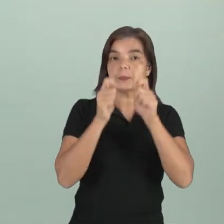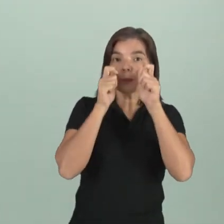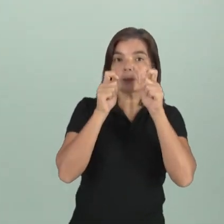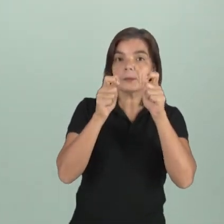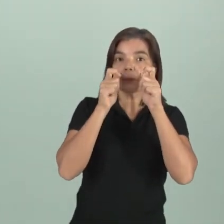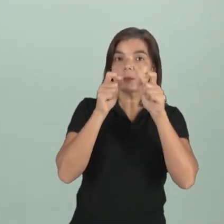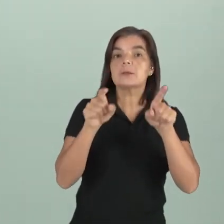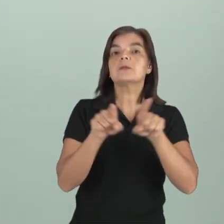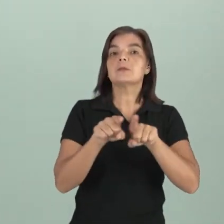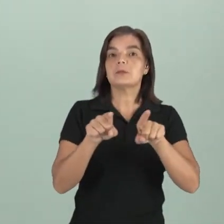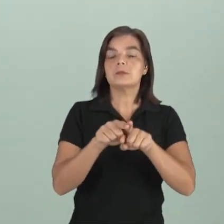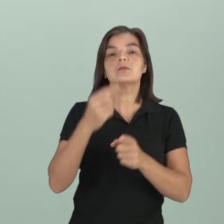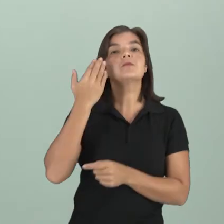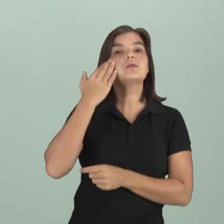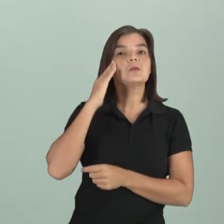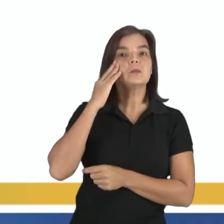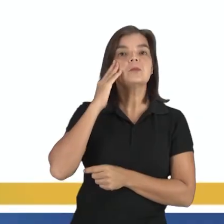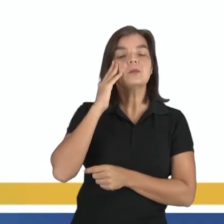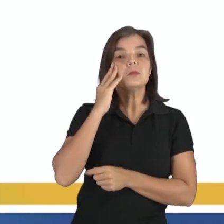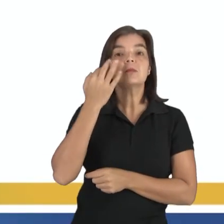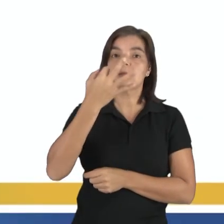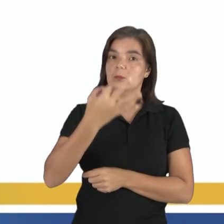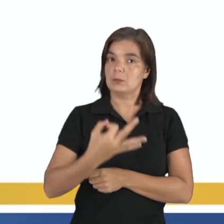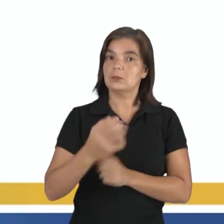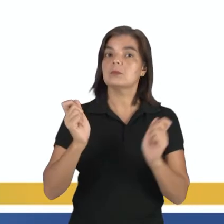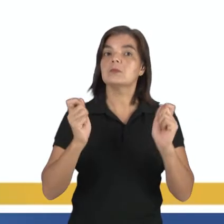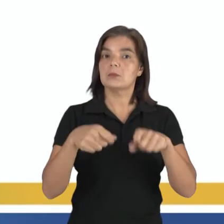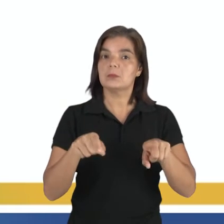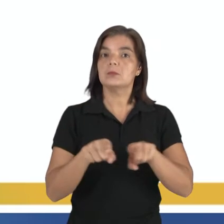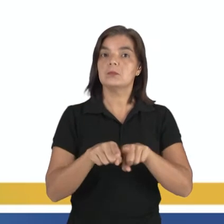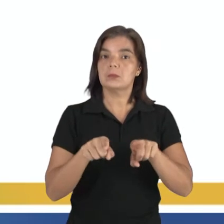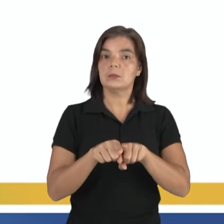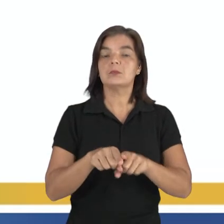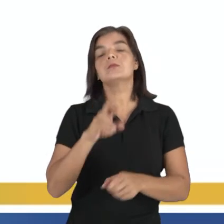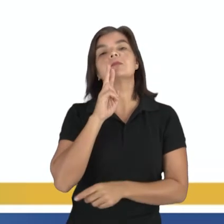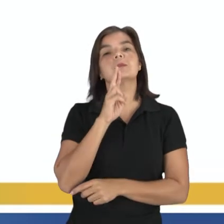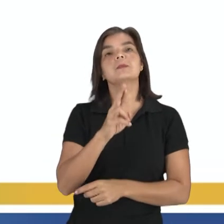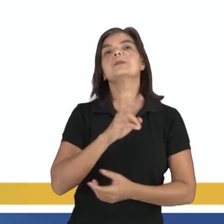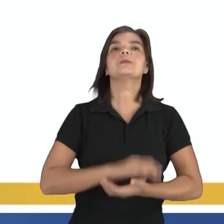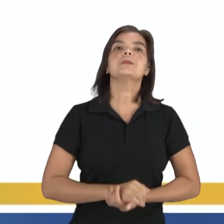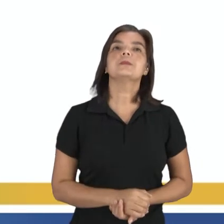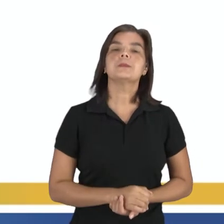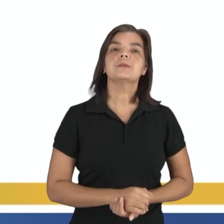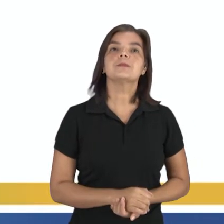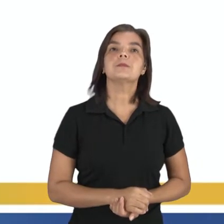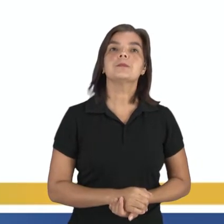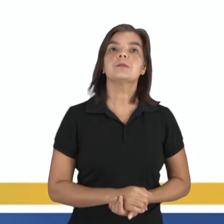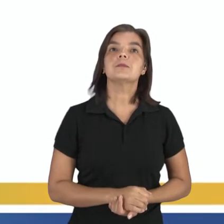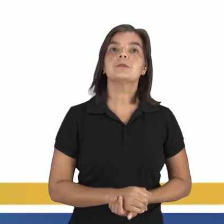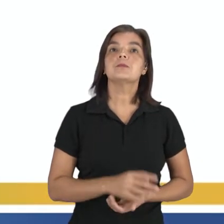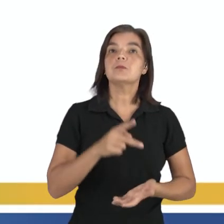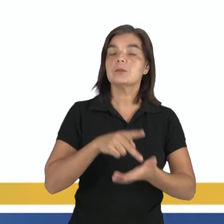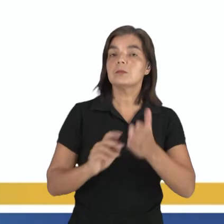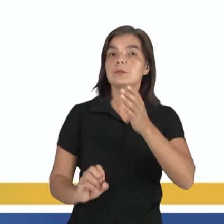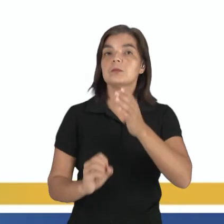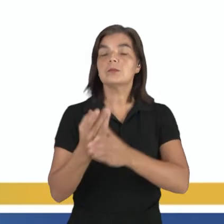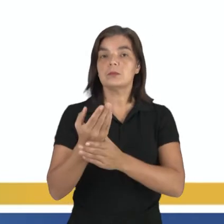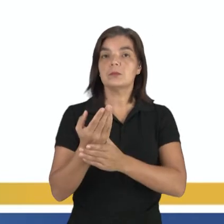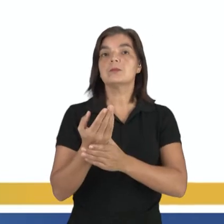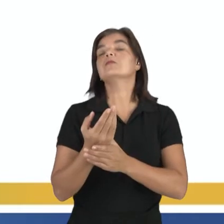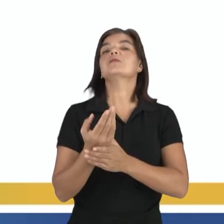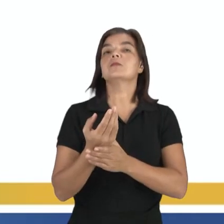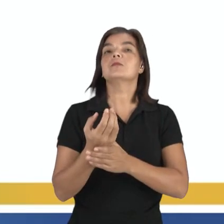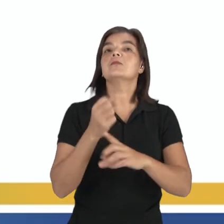bastante atenção e interpretem bem as possibilidades de resposta. Vamos lá. O